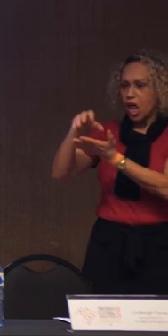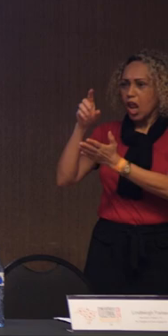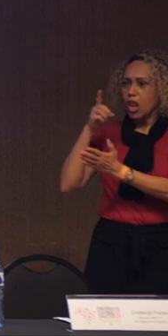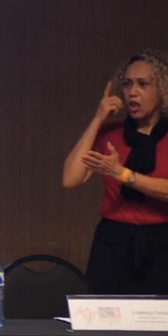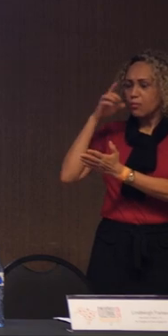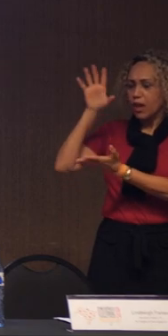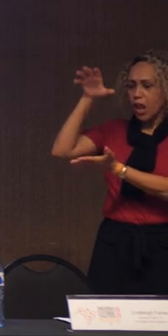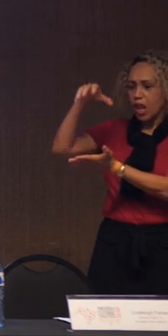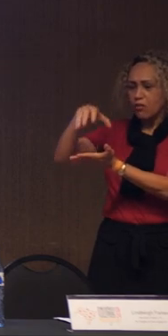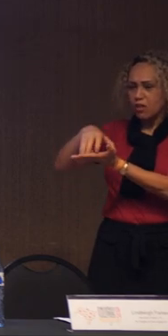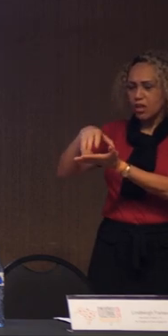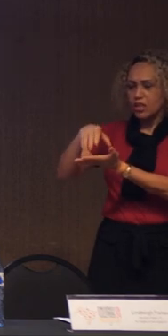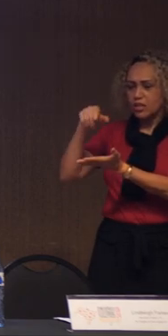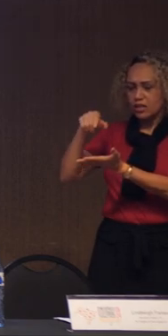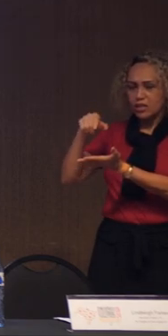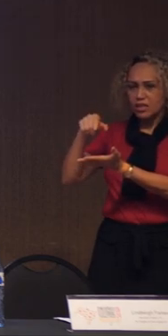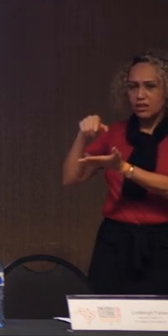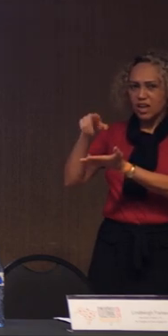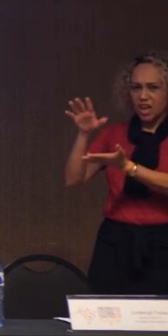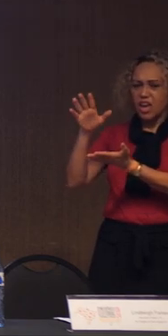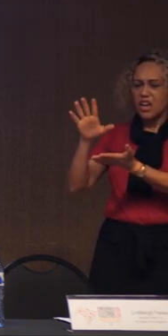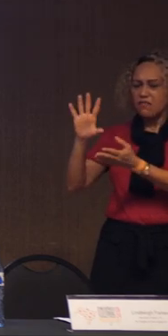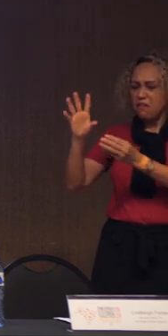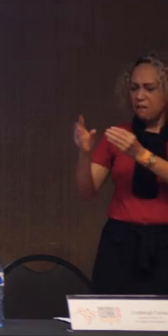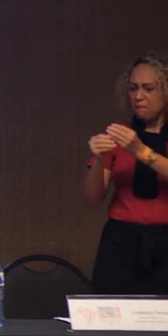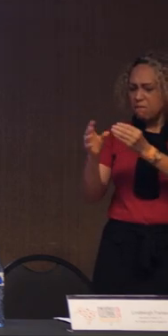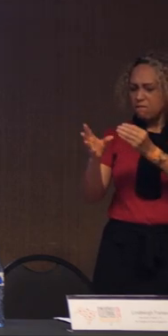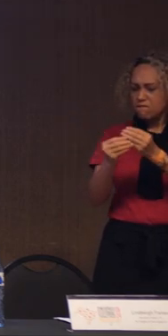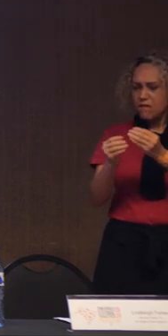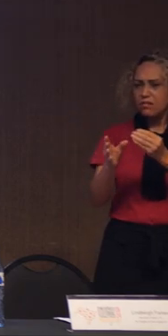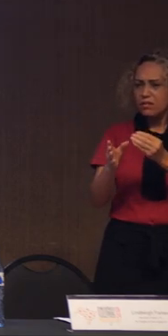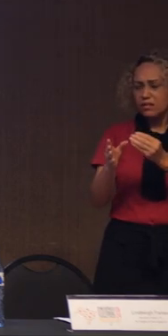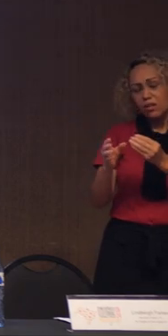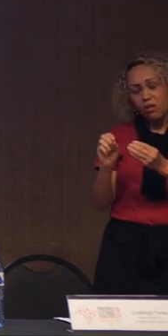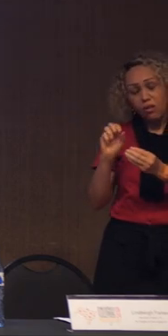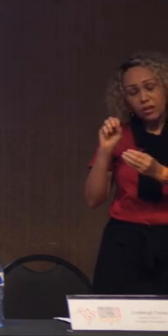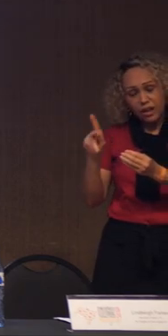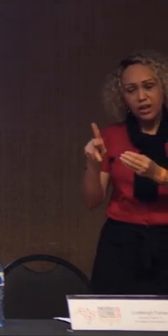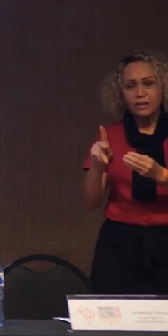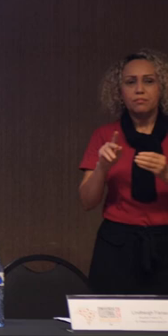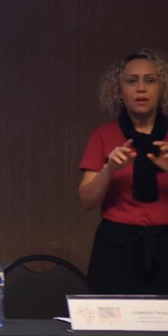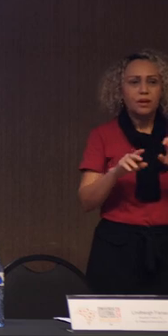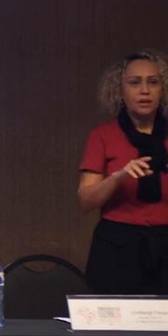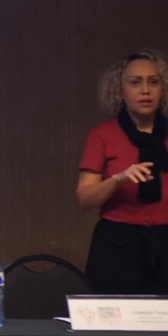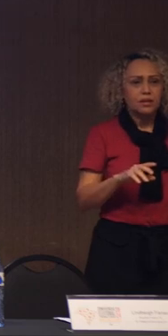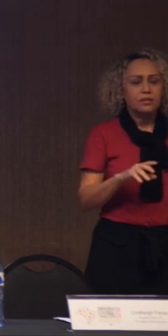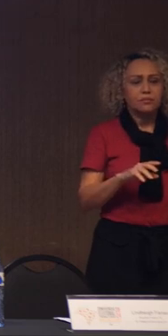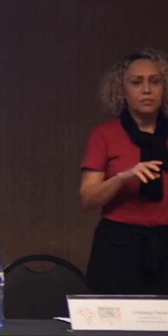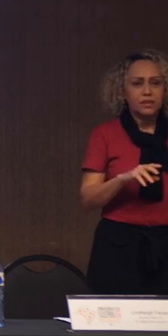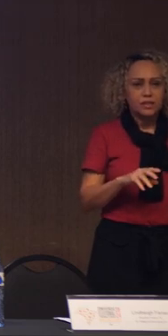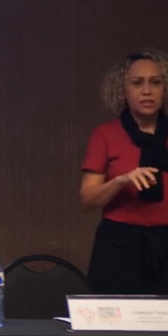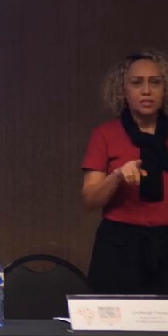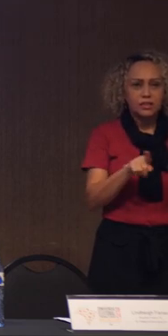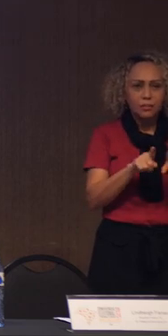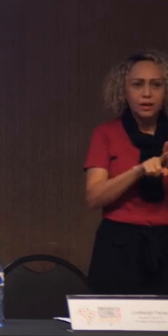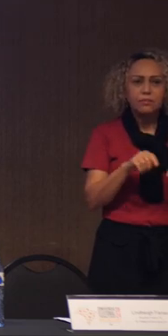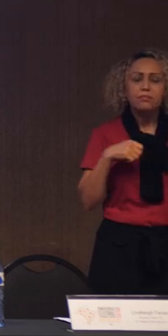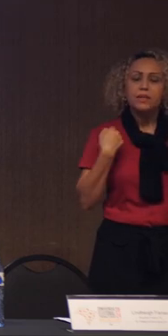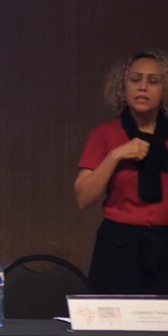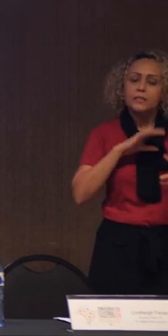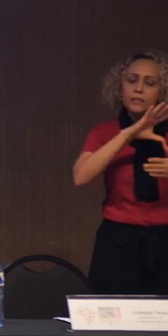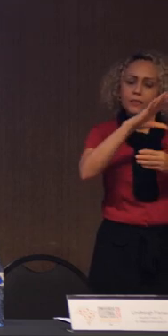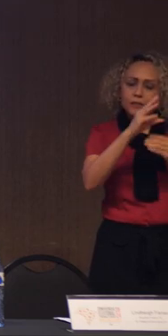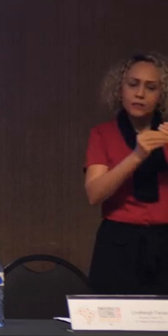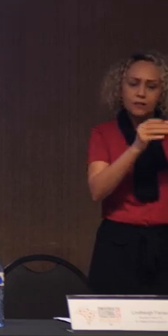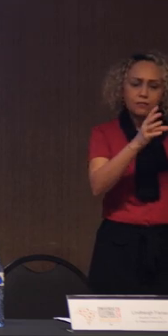nós temos que ter maioria para governar. Mas os petistas também têm que ter instrumento de governo para mudar as sociedades concretas, a realidade